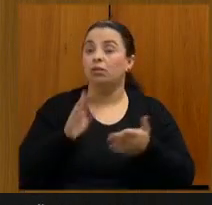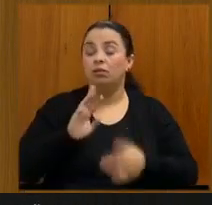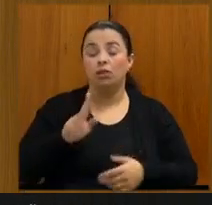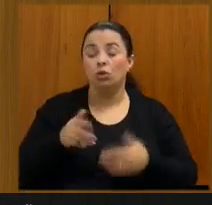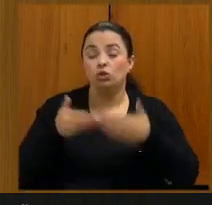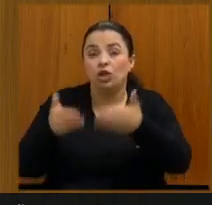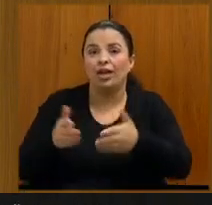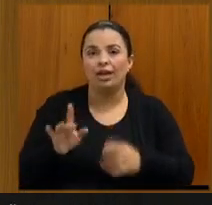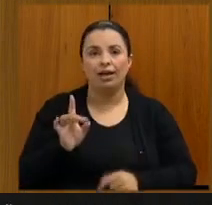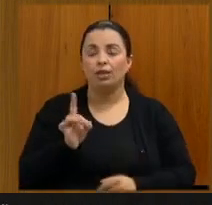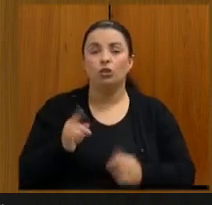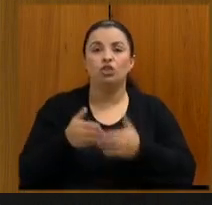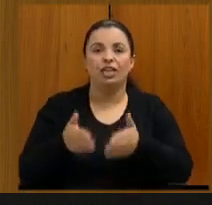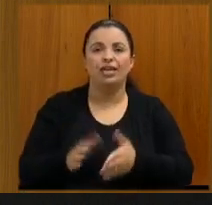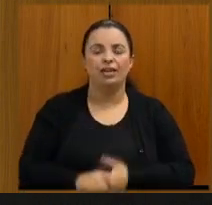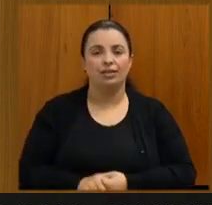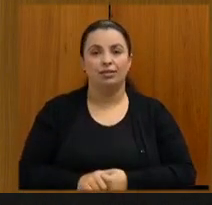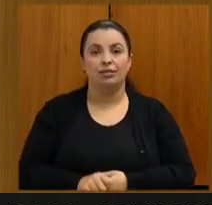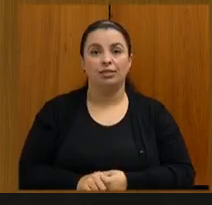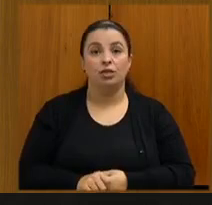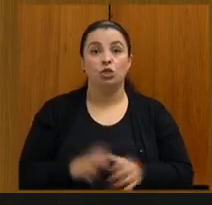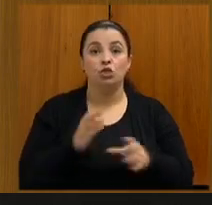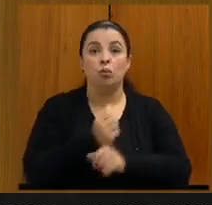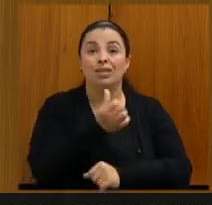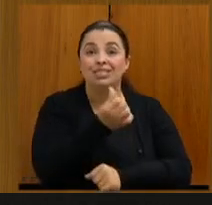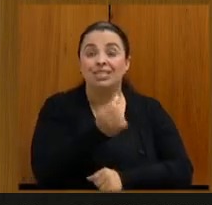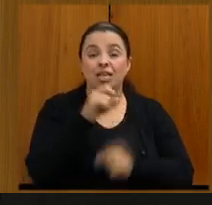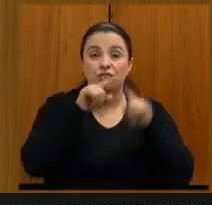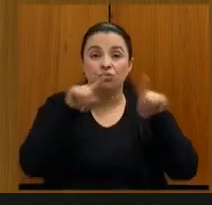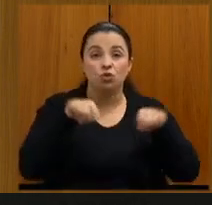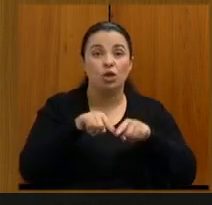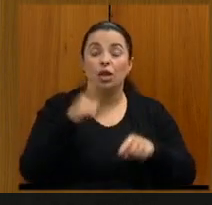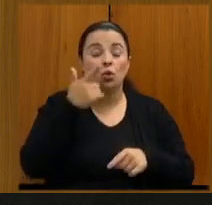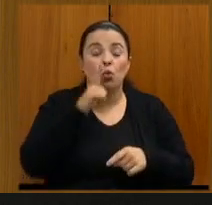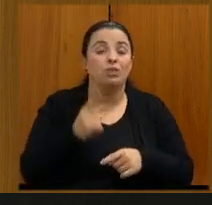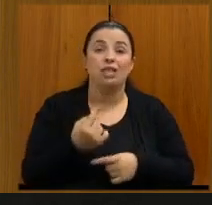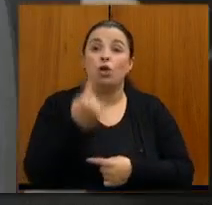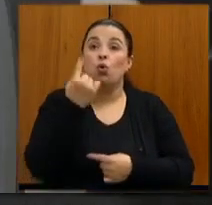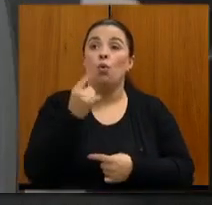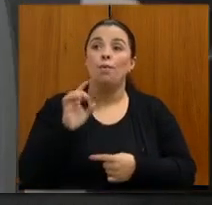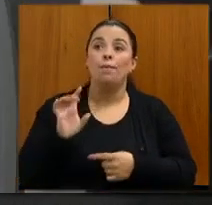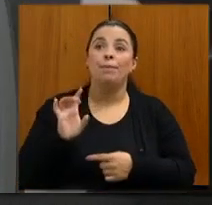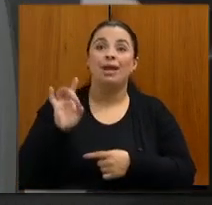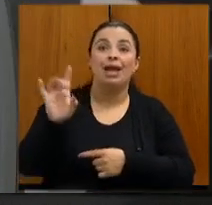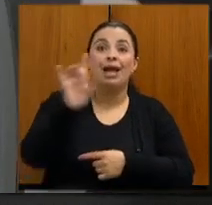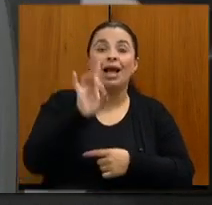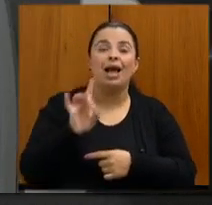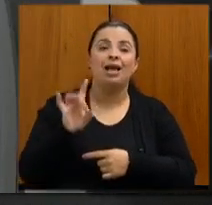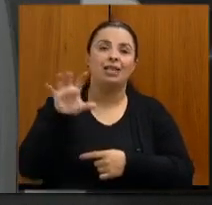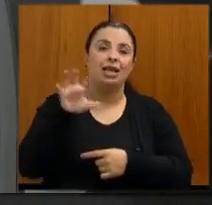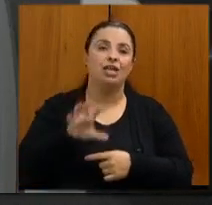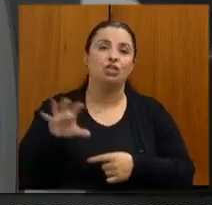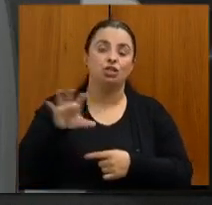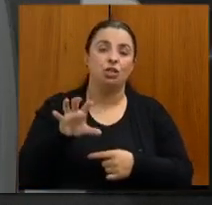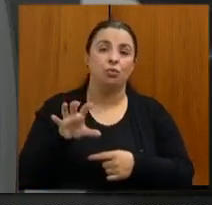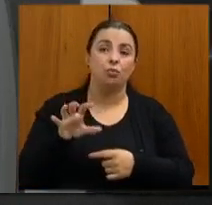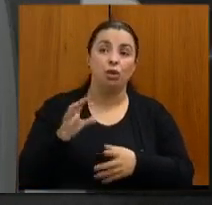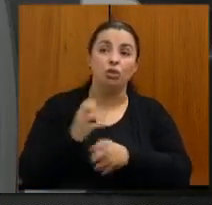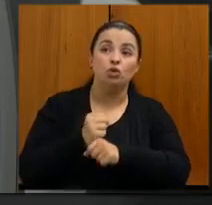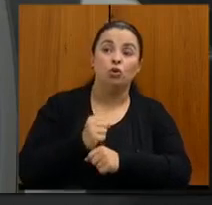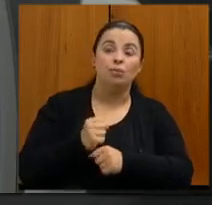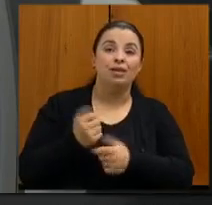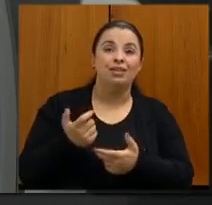Estado de nove regionais vocês são seis funcionários não consegue ser um para o Regional né então é disso que nós somos